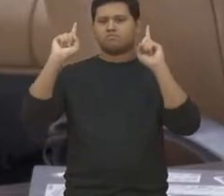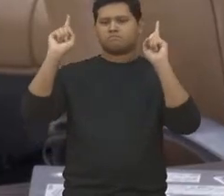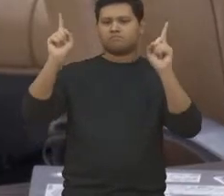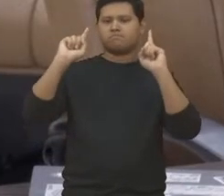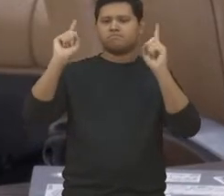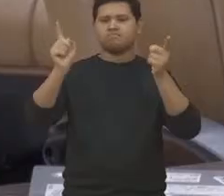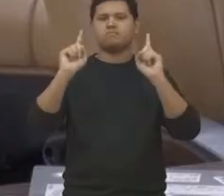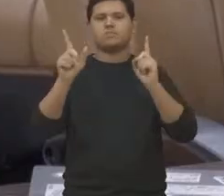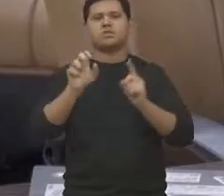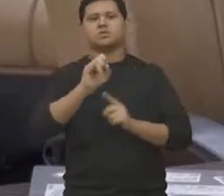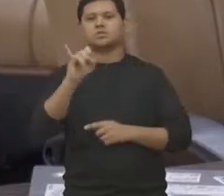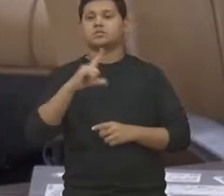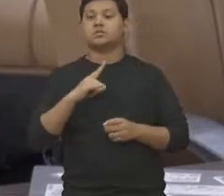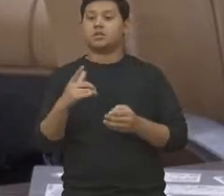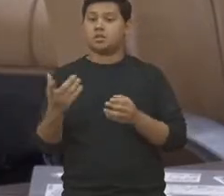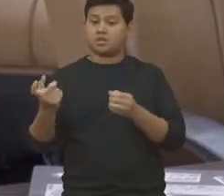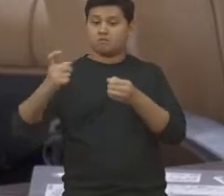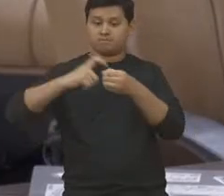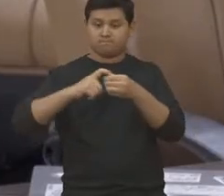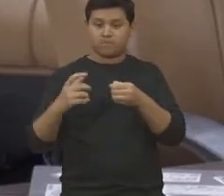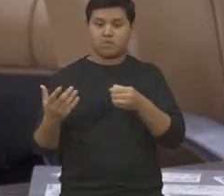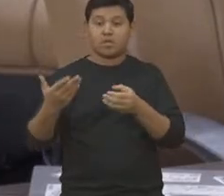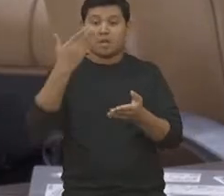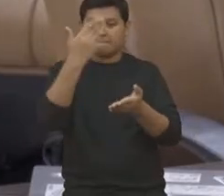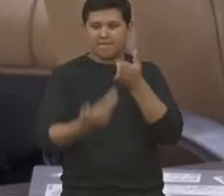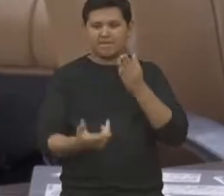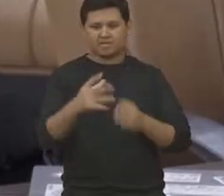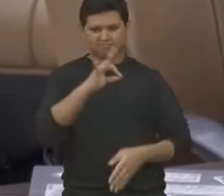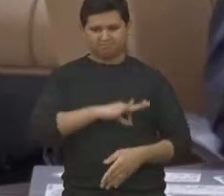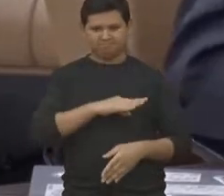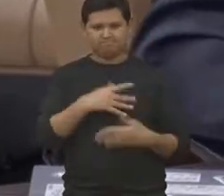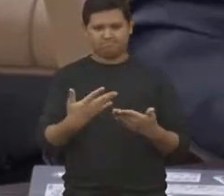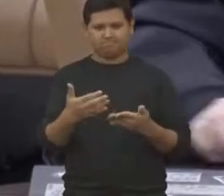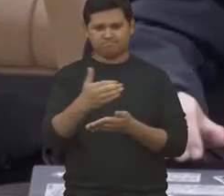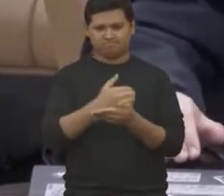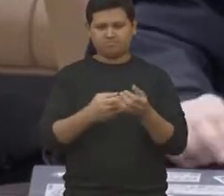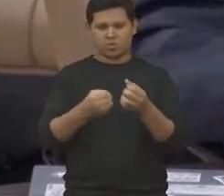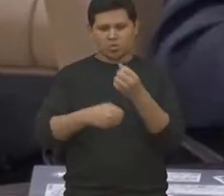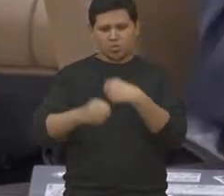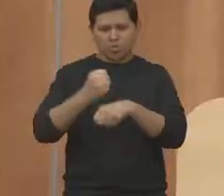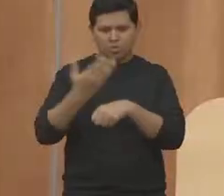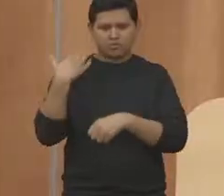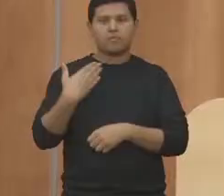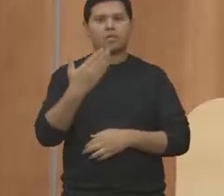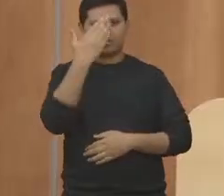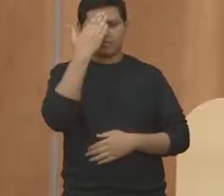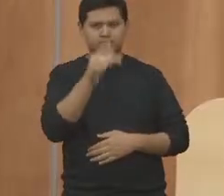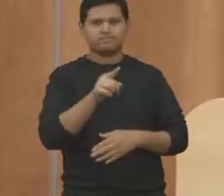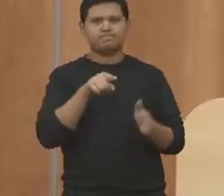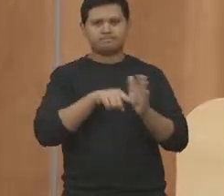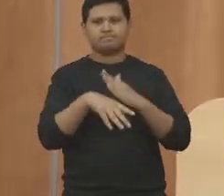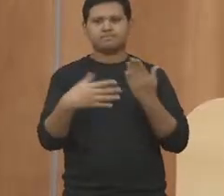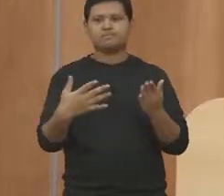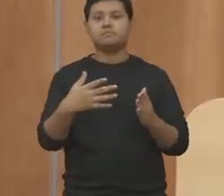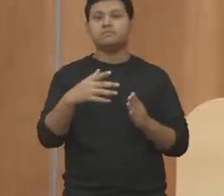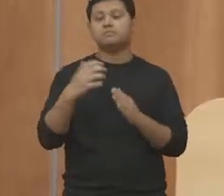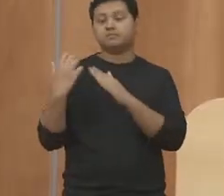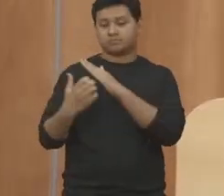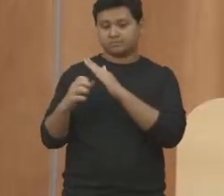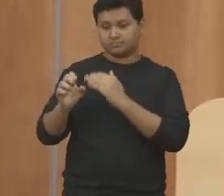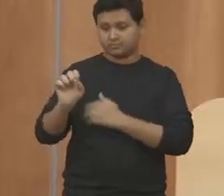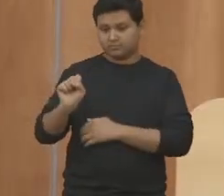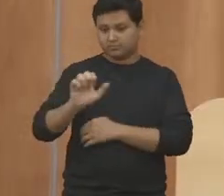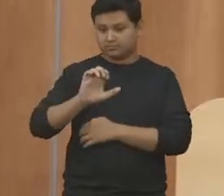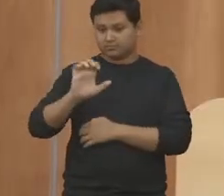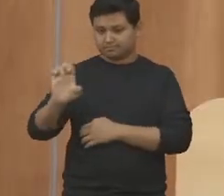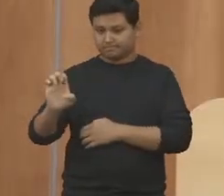para repor a perda inflacionária dos últimos anos? Obrigado pela pergunta, Gabriel. O SAI,